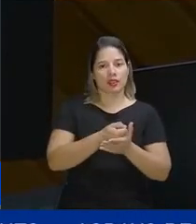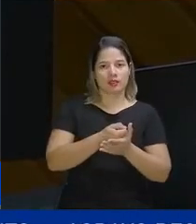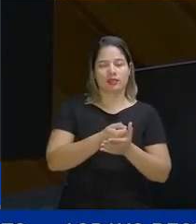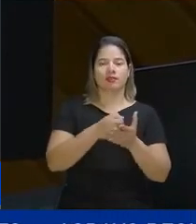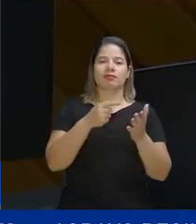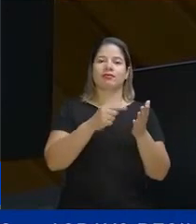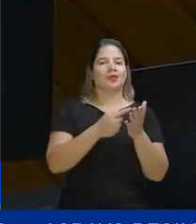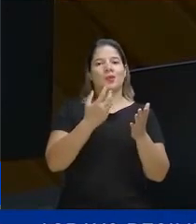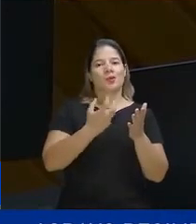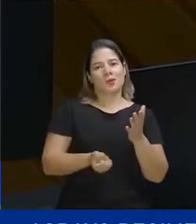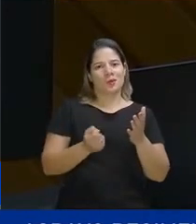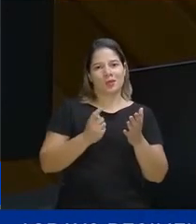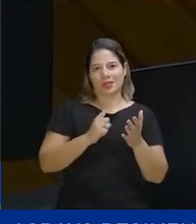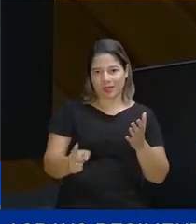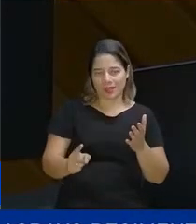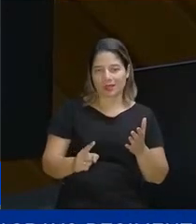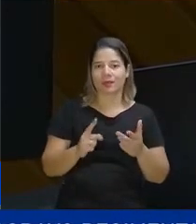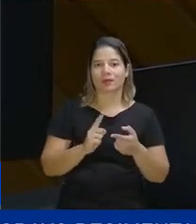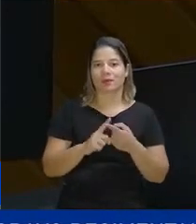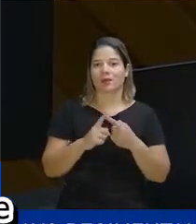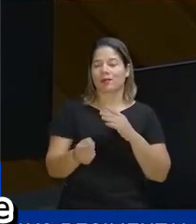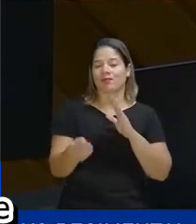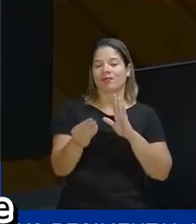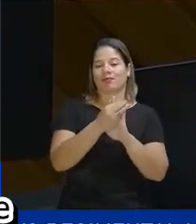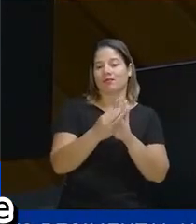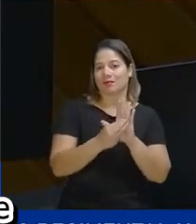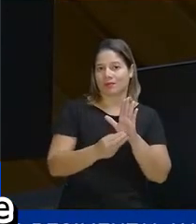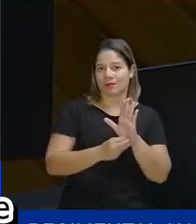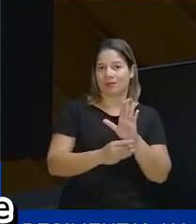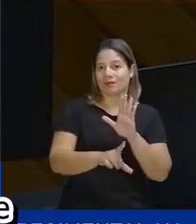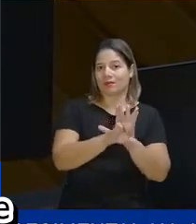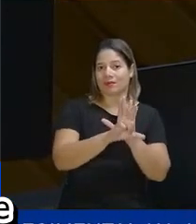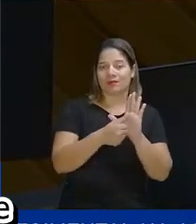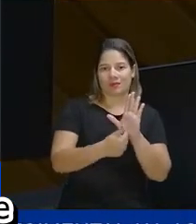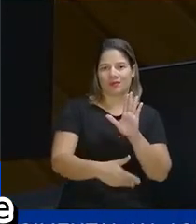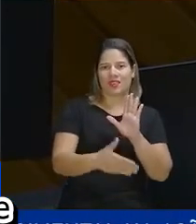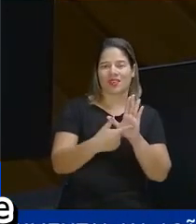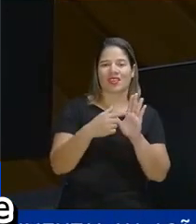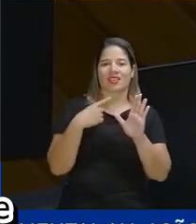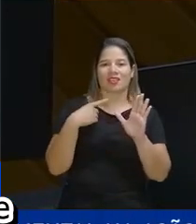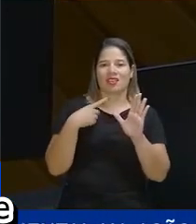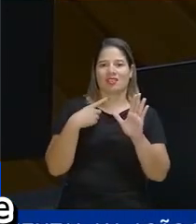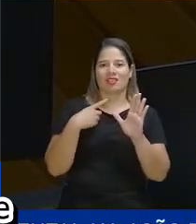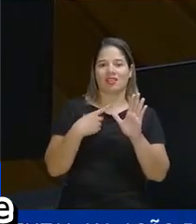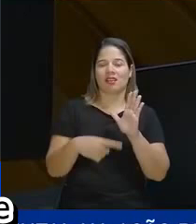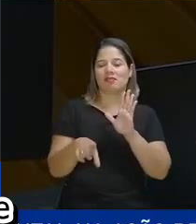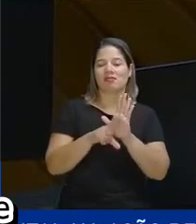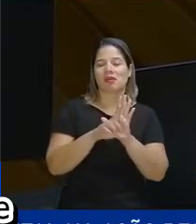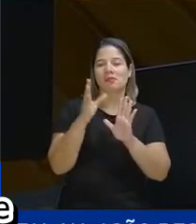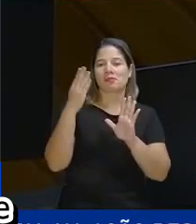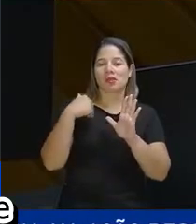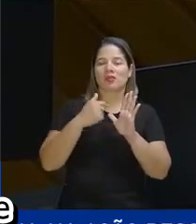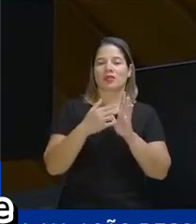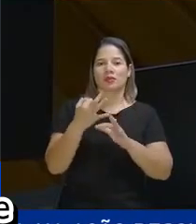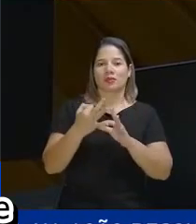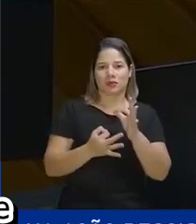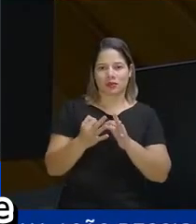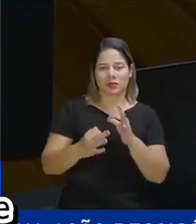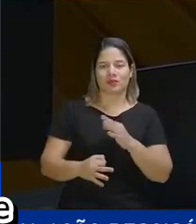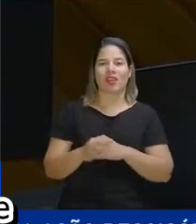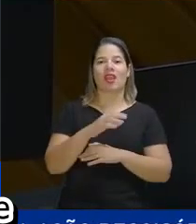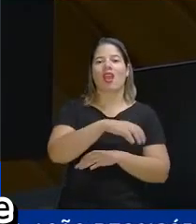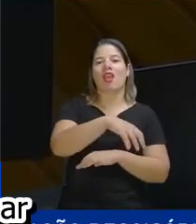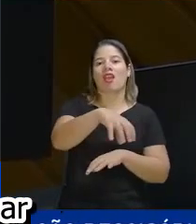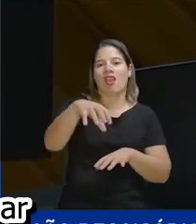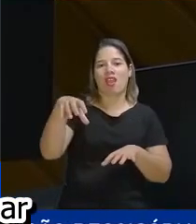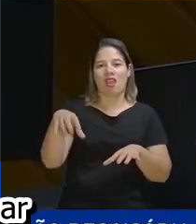acolhida, isso porque não se constata na legislação vigente qualquer disposição legal que outorgue aos tribunais regionais